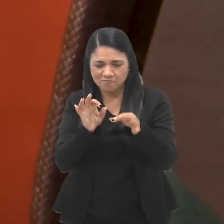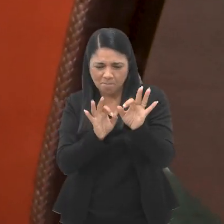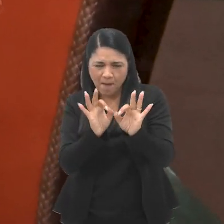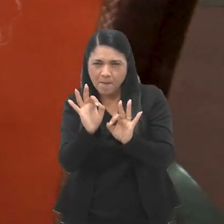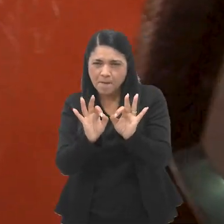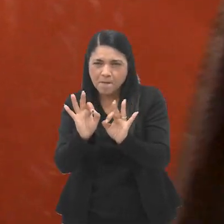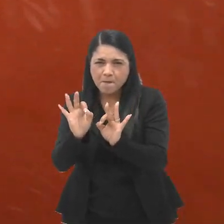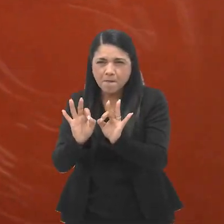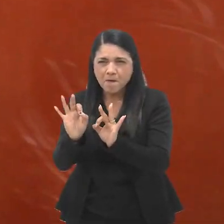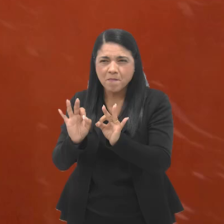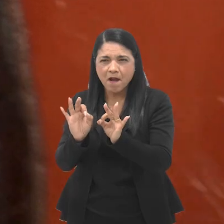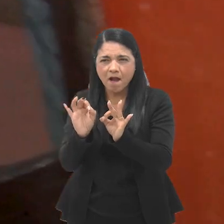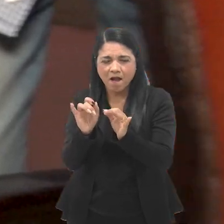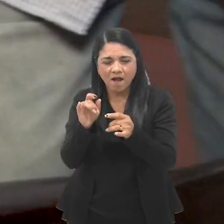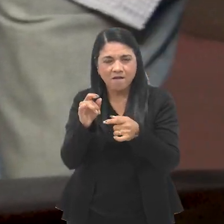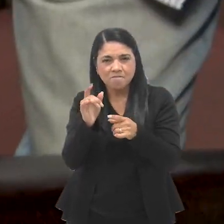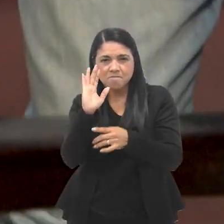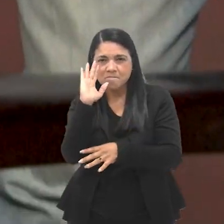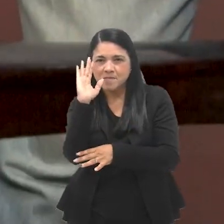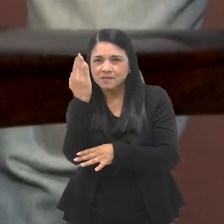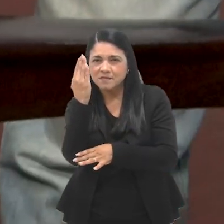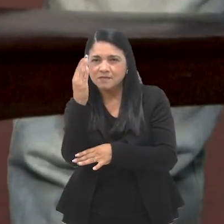as cadeiras todas trabalhadas.